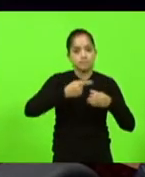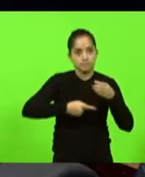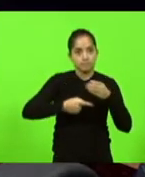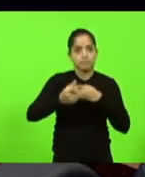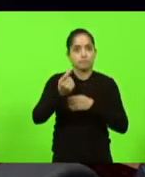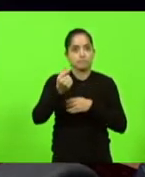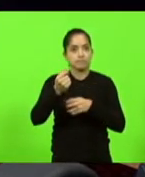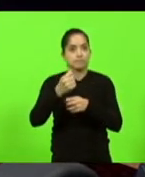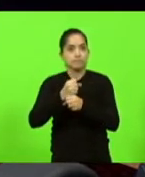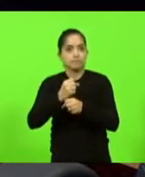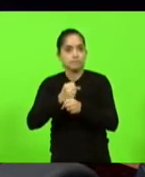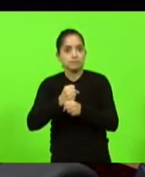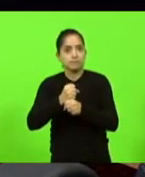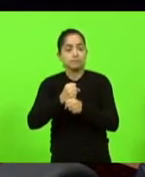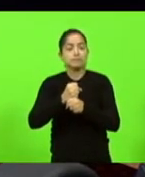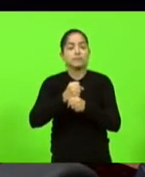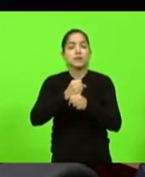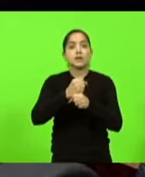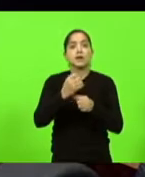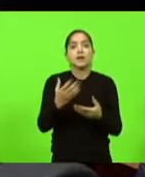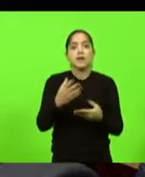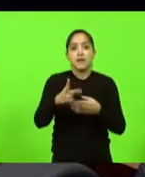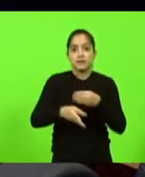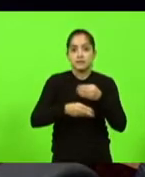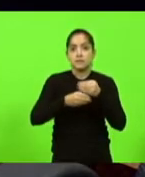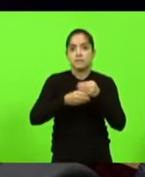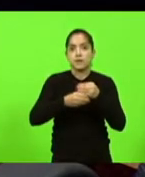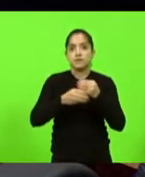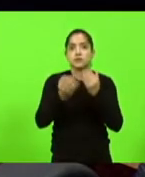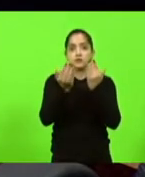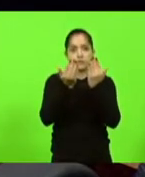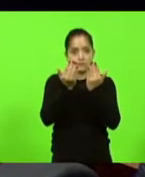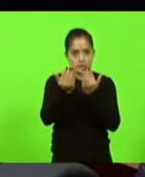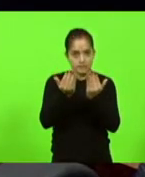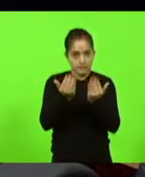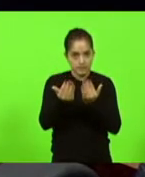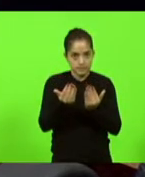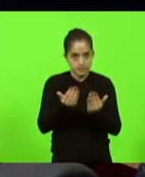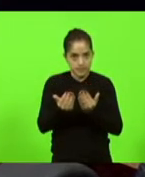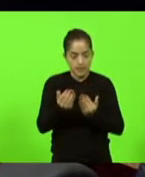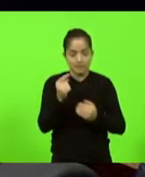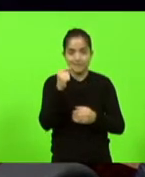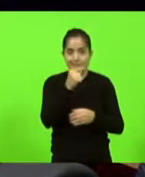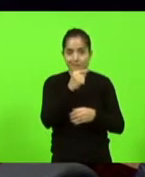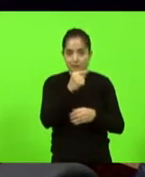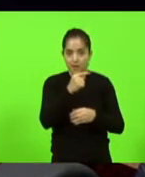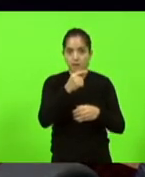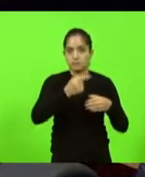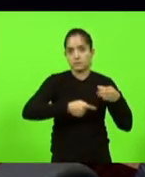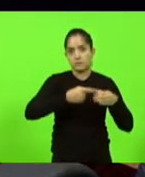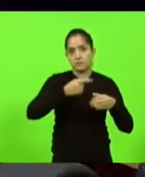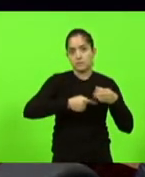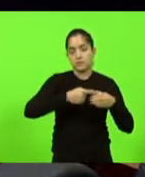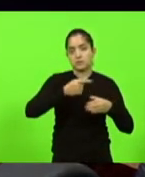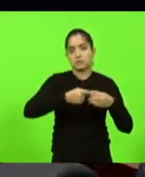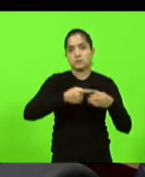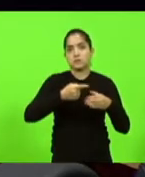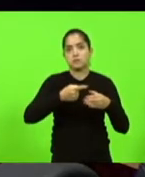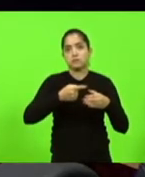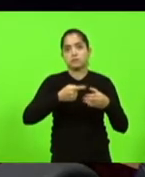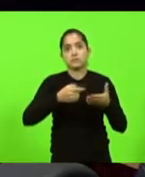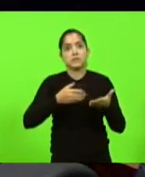Finanças. Essa emenda, ela já foi apreciada na Comissão de Finanças e não restou